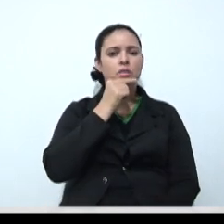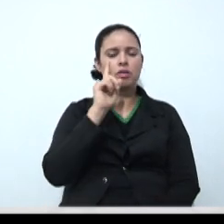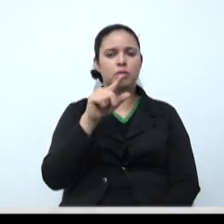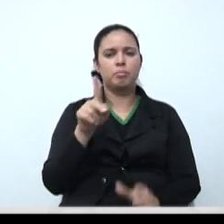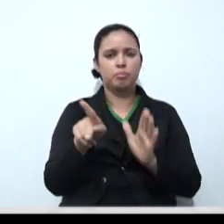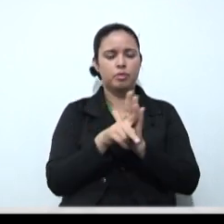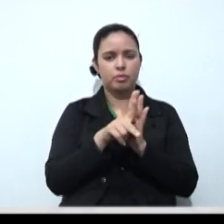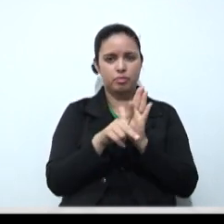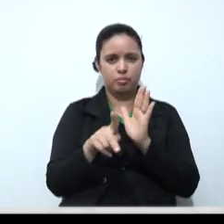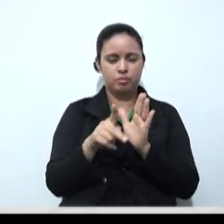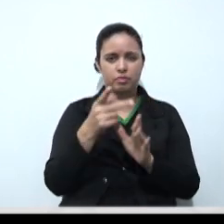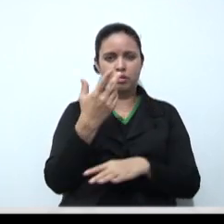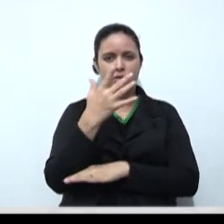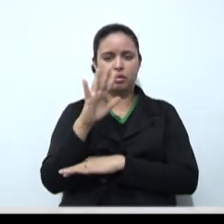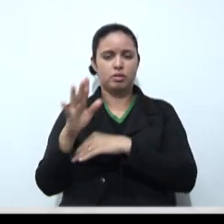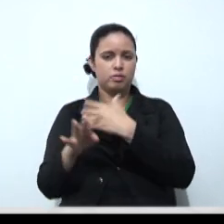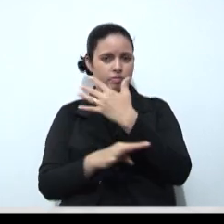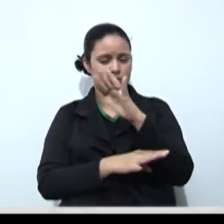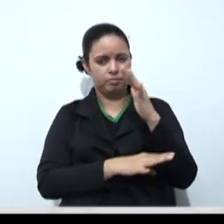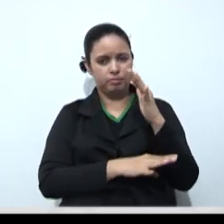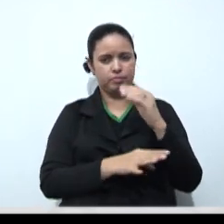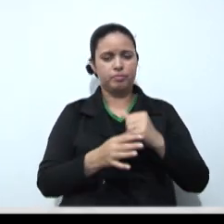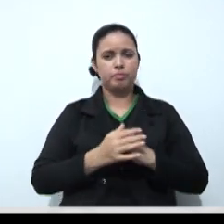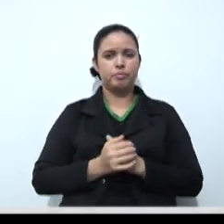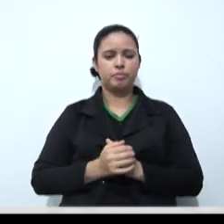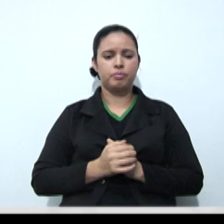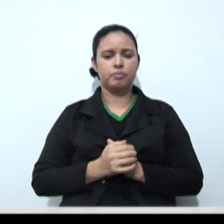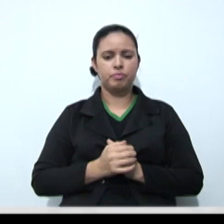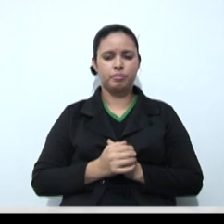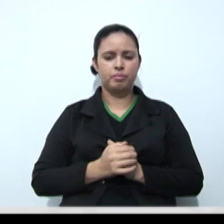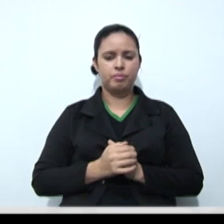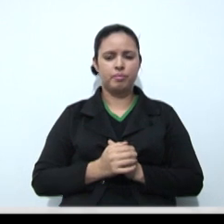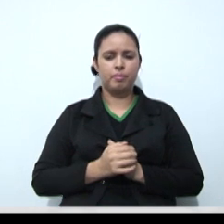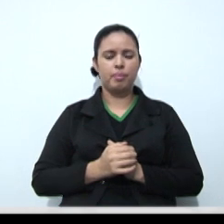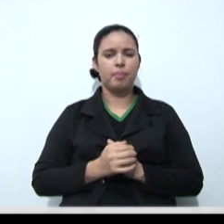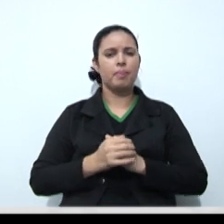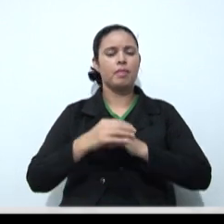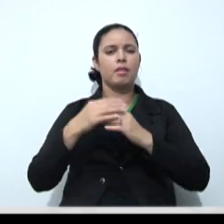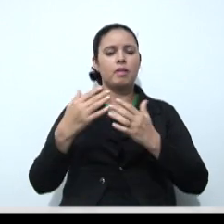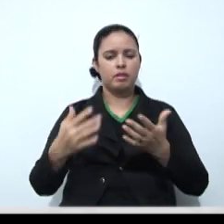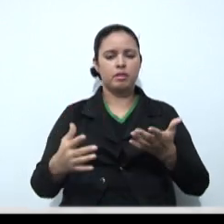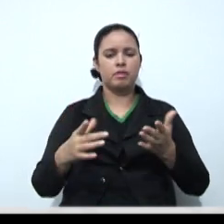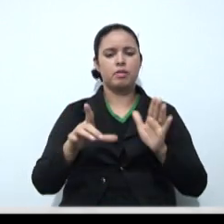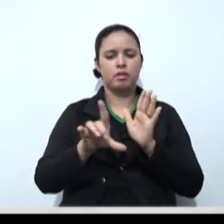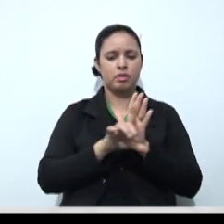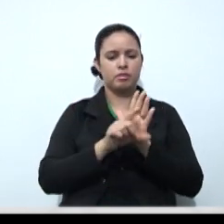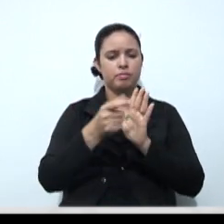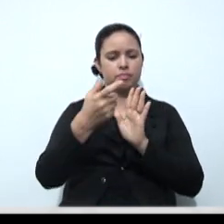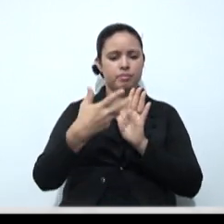natural. Olha só, gente, isso aqui você precisa saber. Vou ler novamente. Define a água como recurso natural